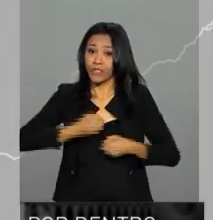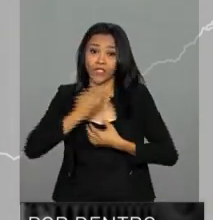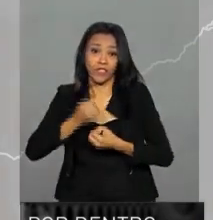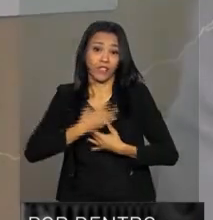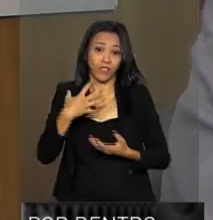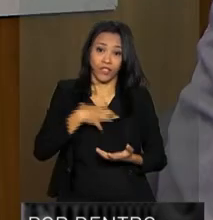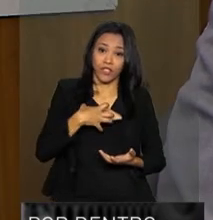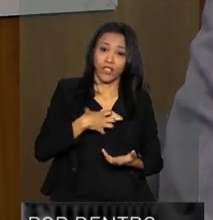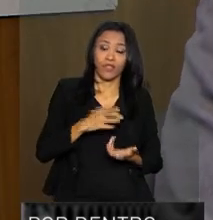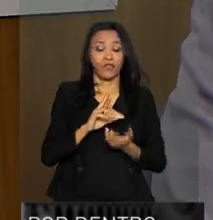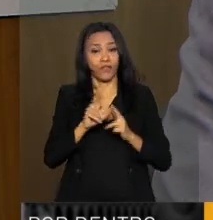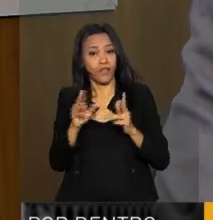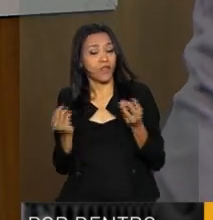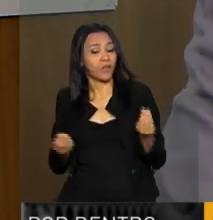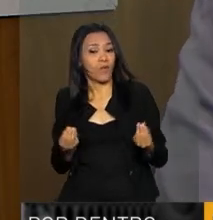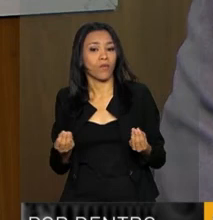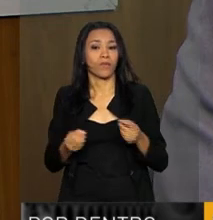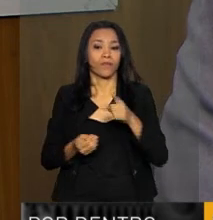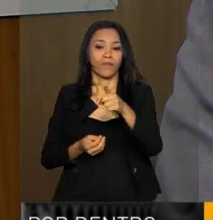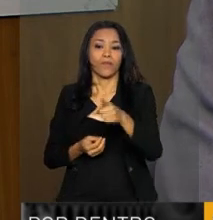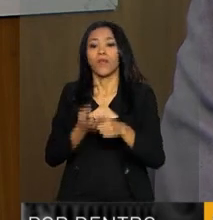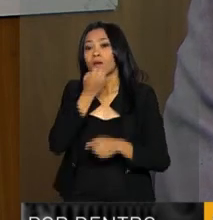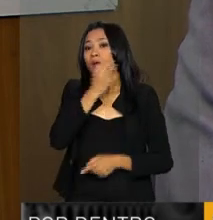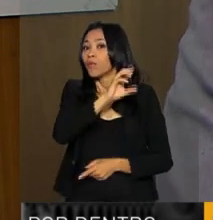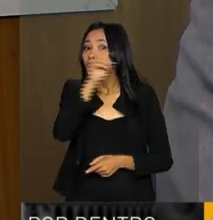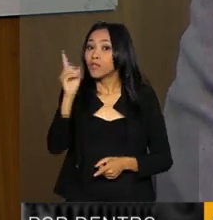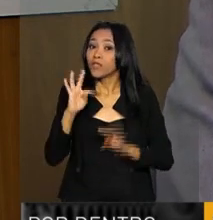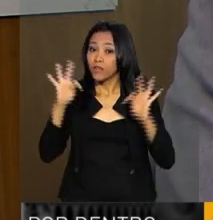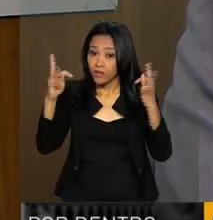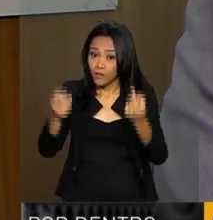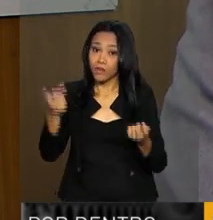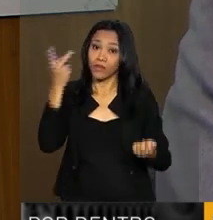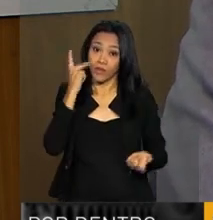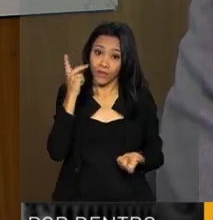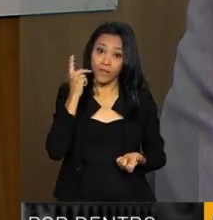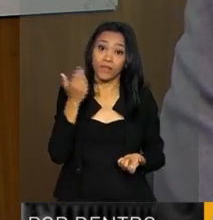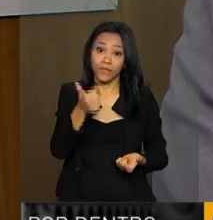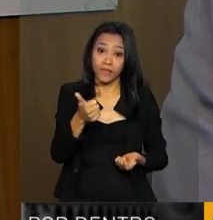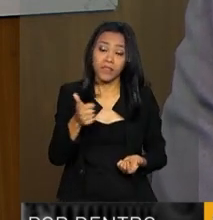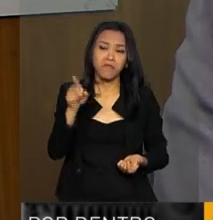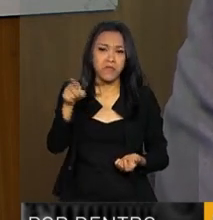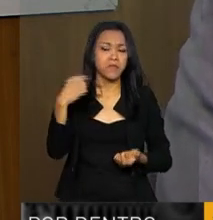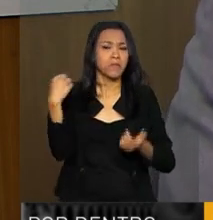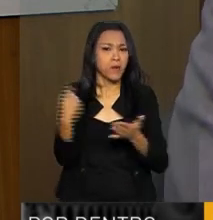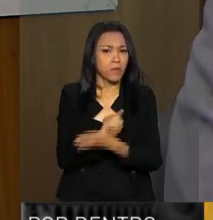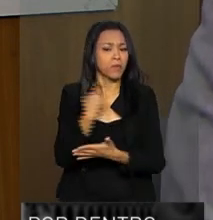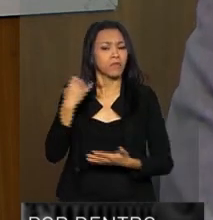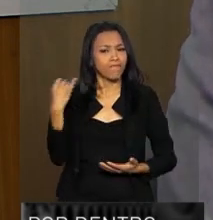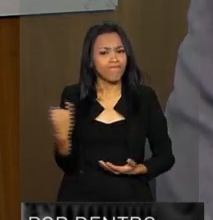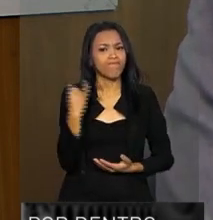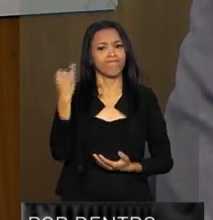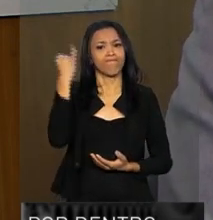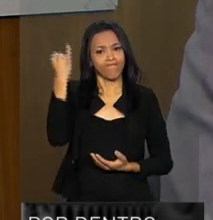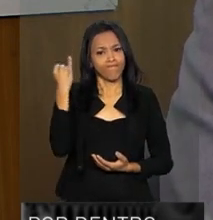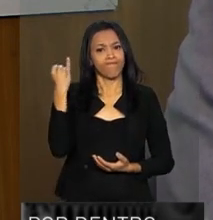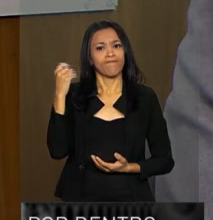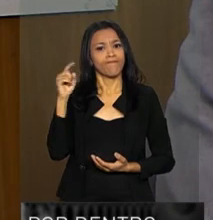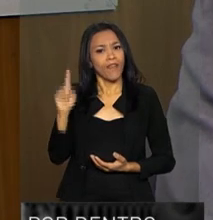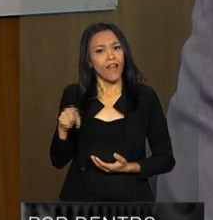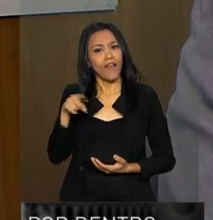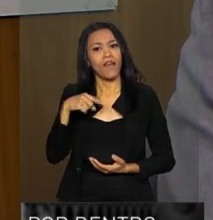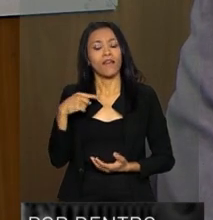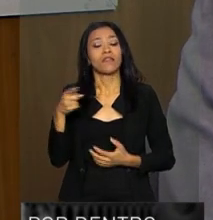ouvintes de fortaleza e também de todo o ceará é você tocou num ponto importantíssimo esse é um princípio com o qual nós